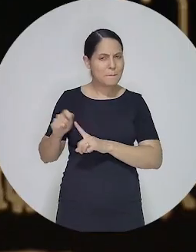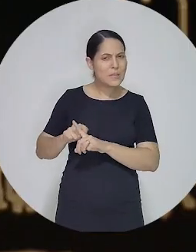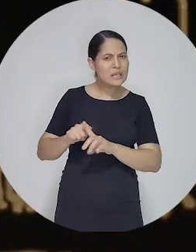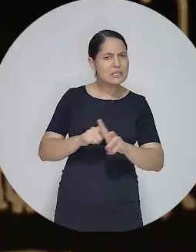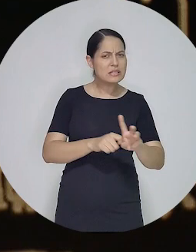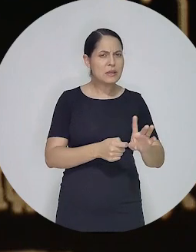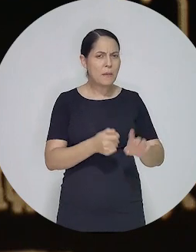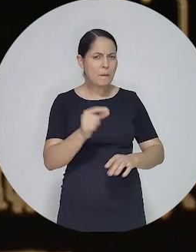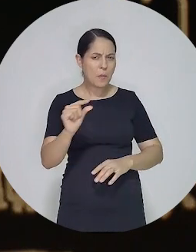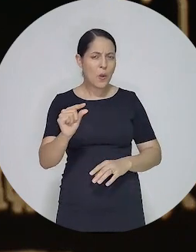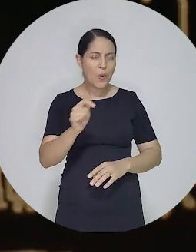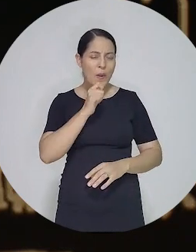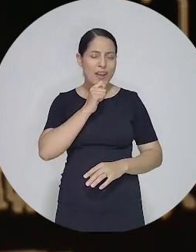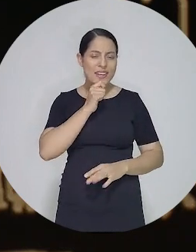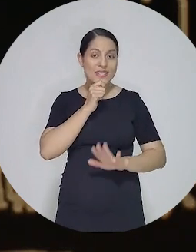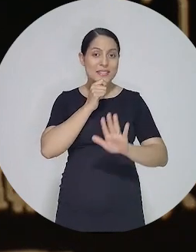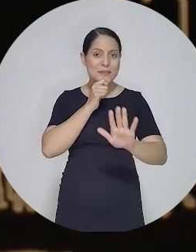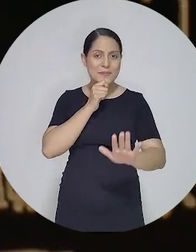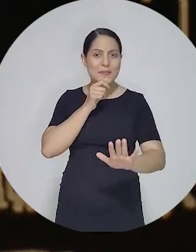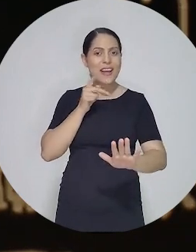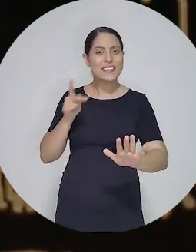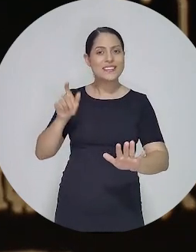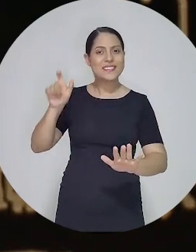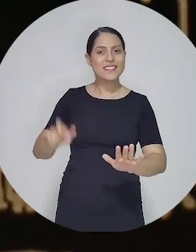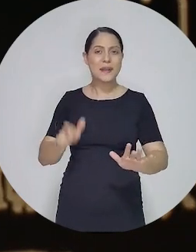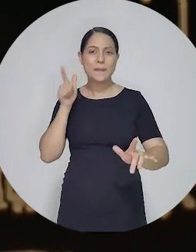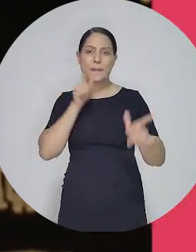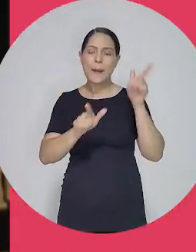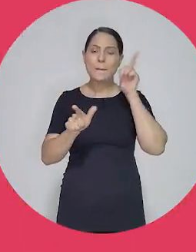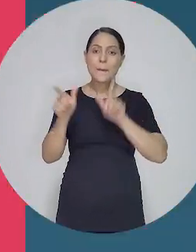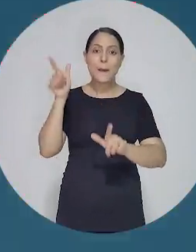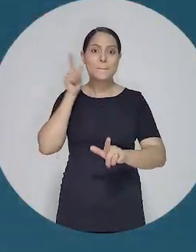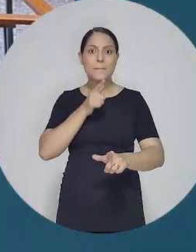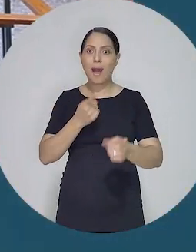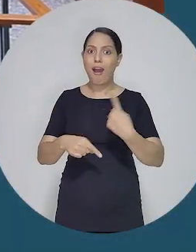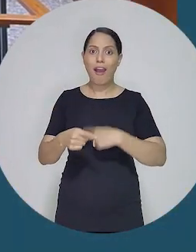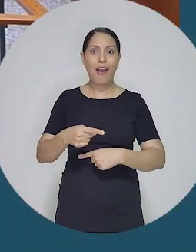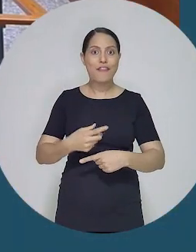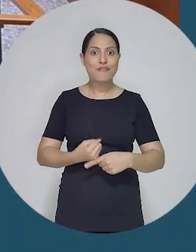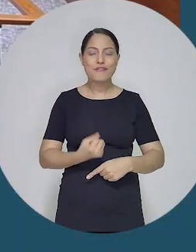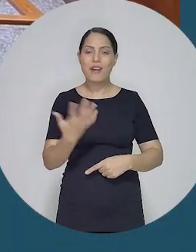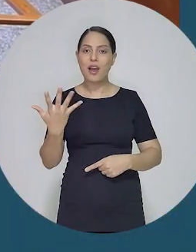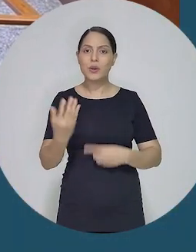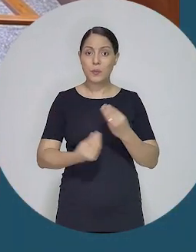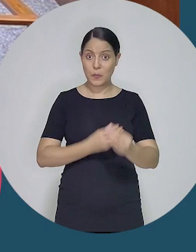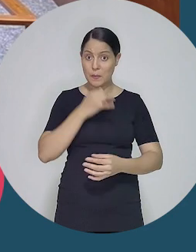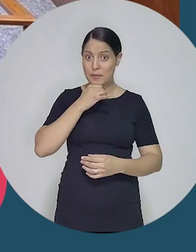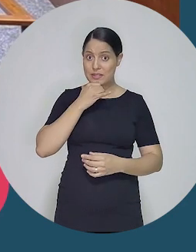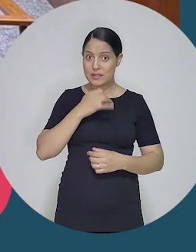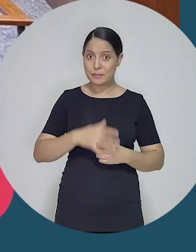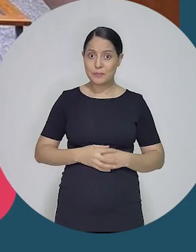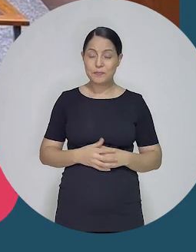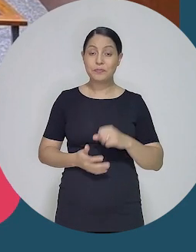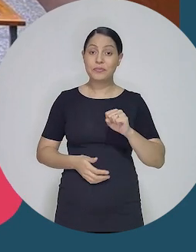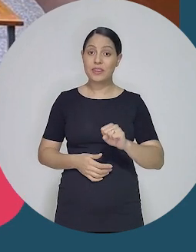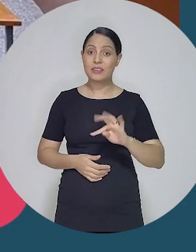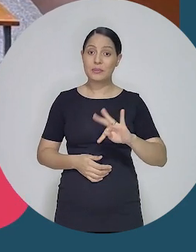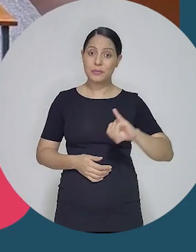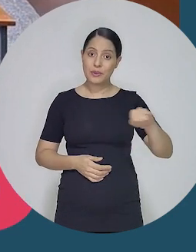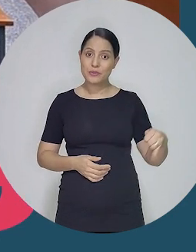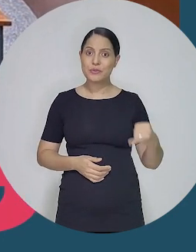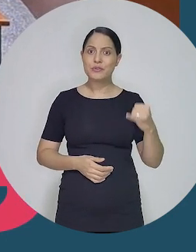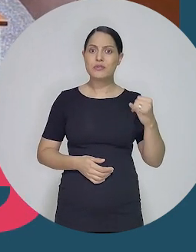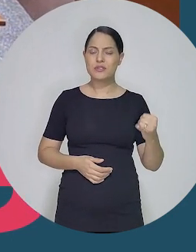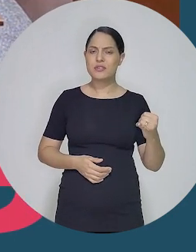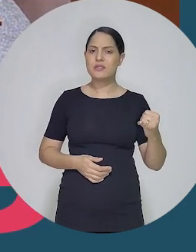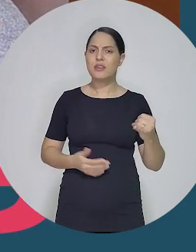Em poucos meses à frente da OAB, Beto já mostra que veio e soma muitas conquistas. Uma delas é a vitória no Superior